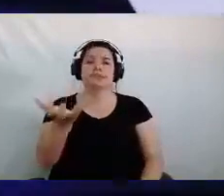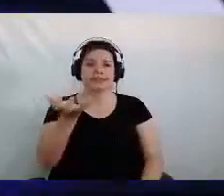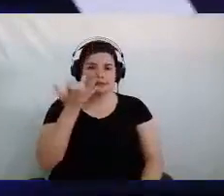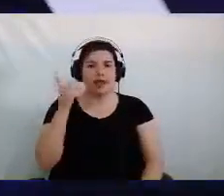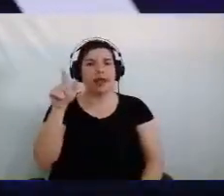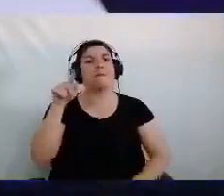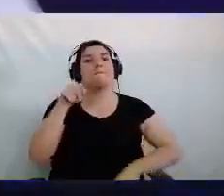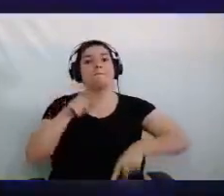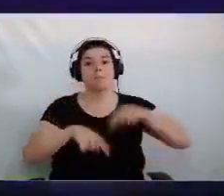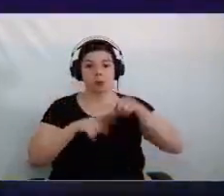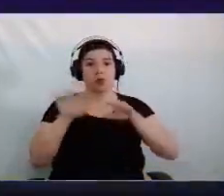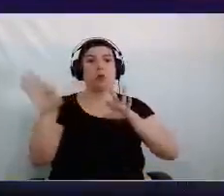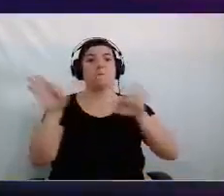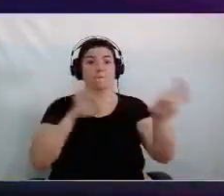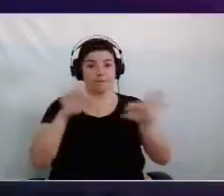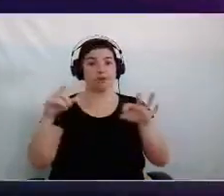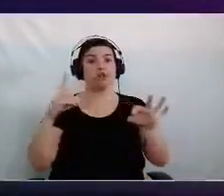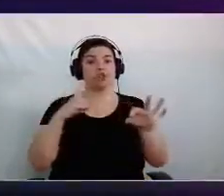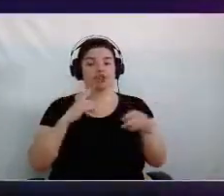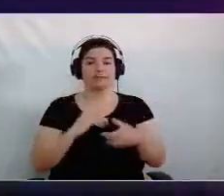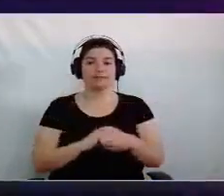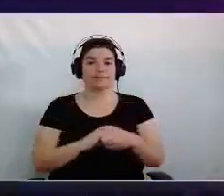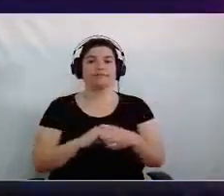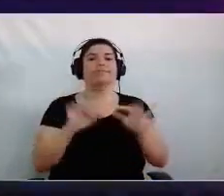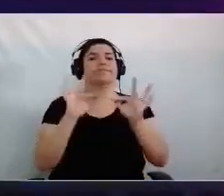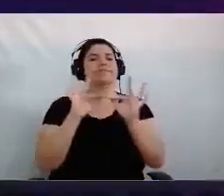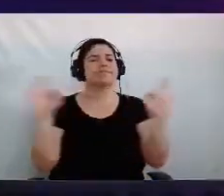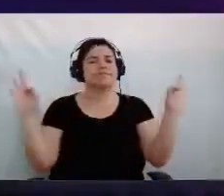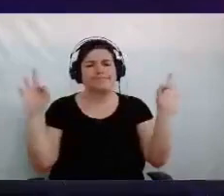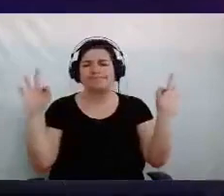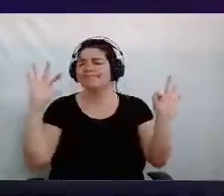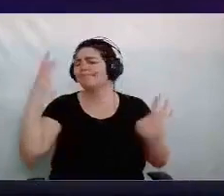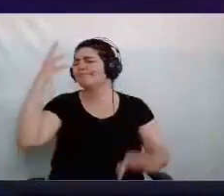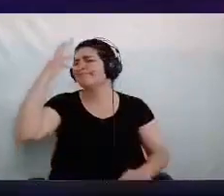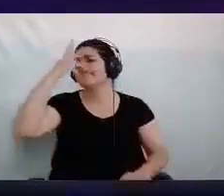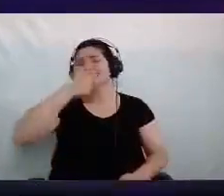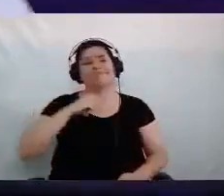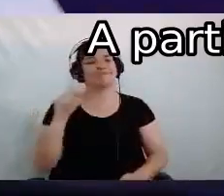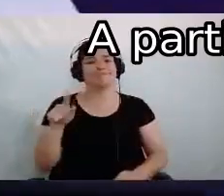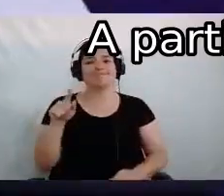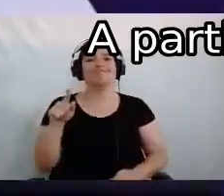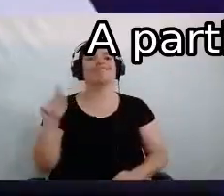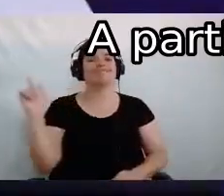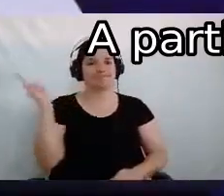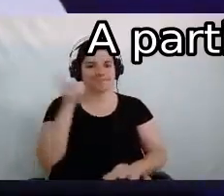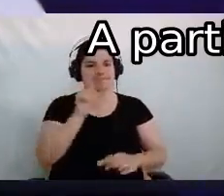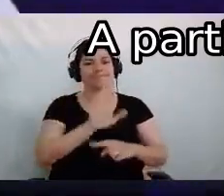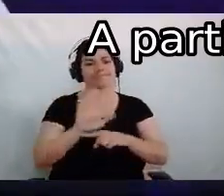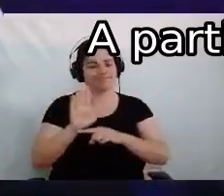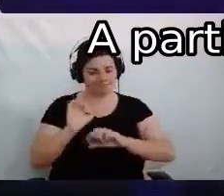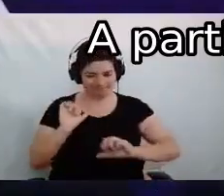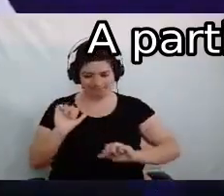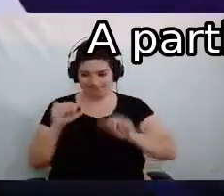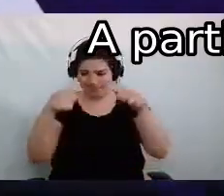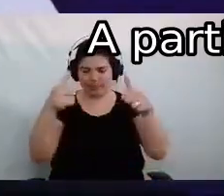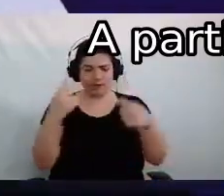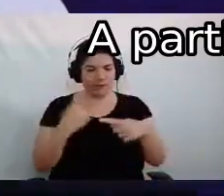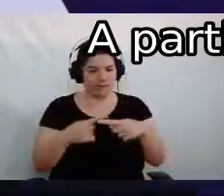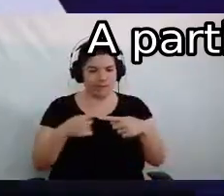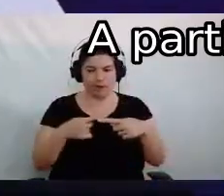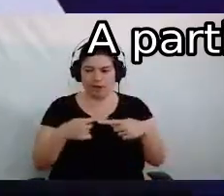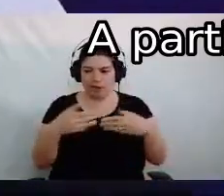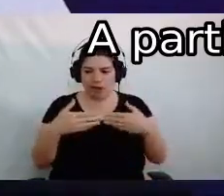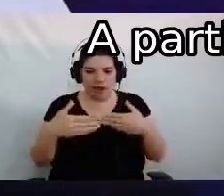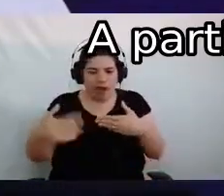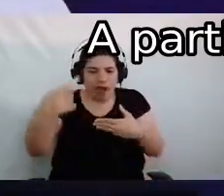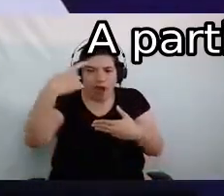que estava sendo construído. E a frase foi tão linda que foi um ponto de virada. A partir daquele dia, a chave caiu